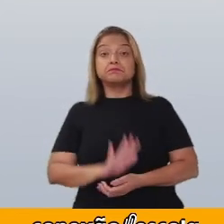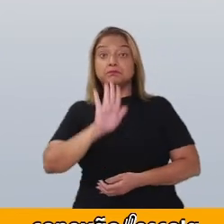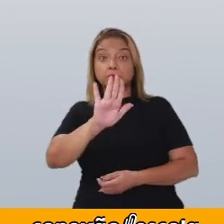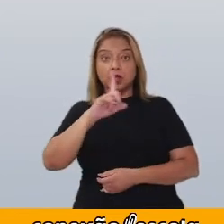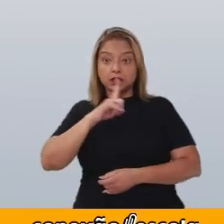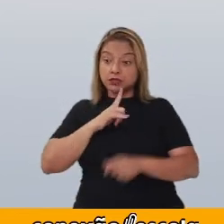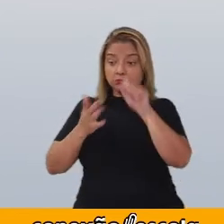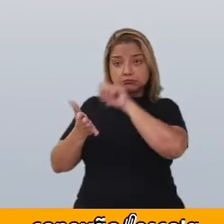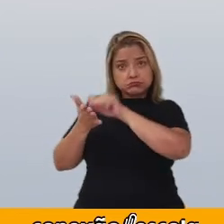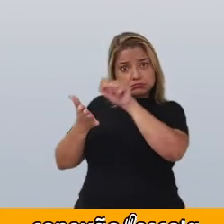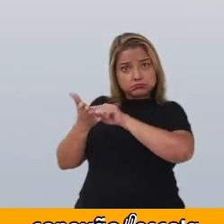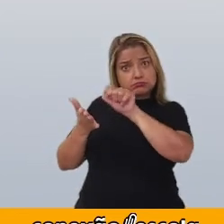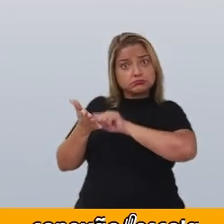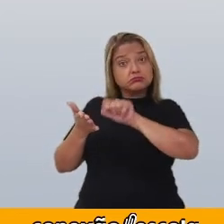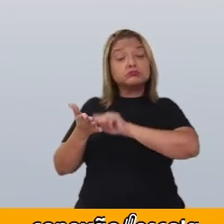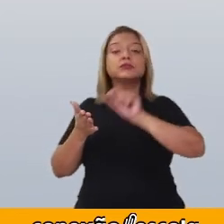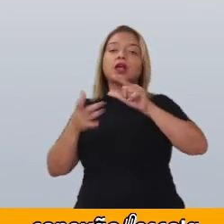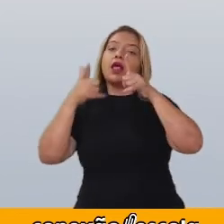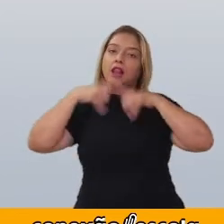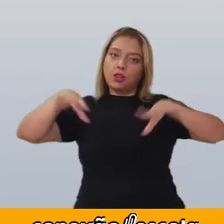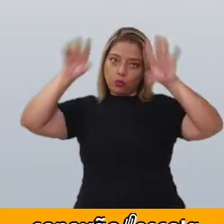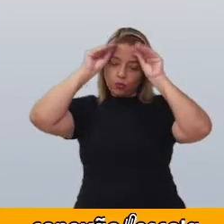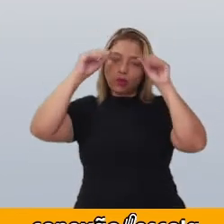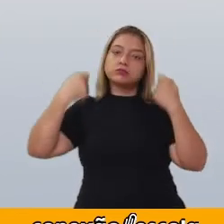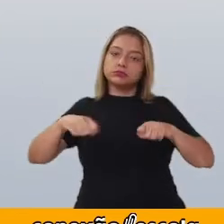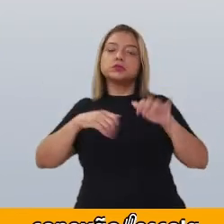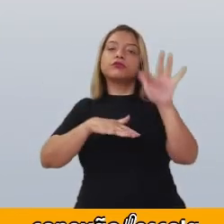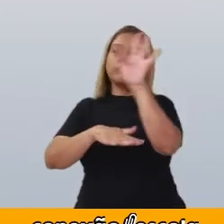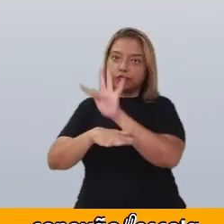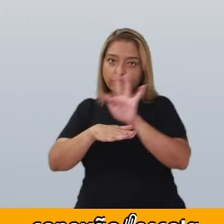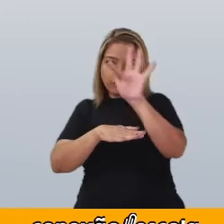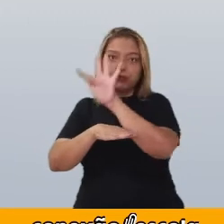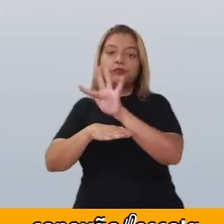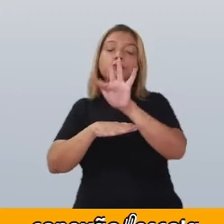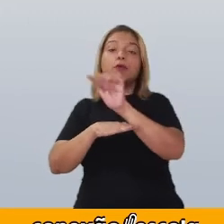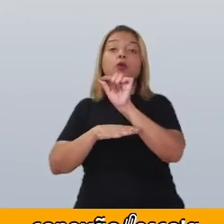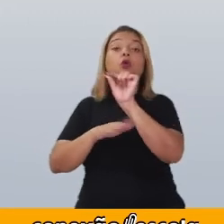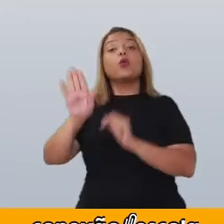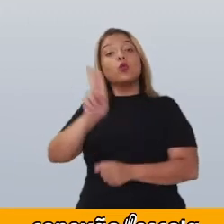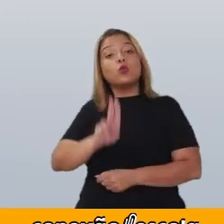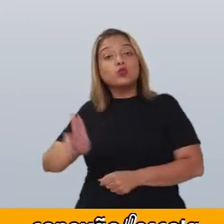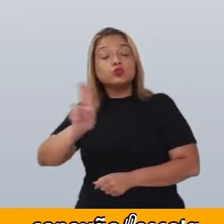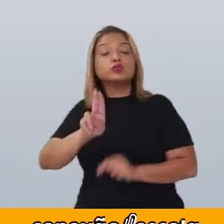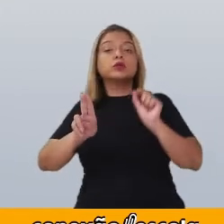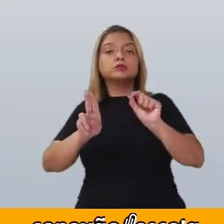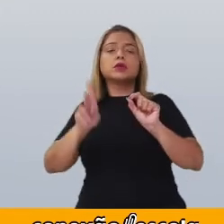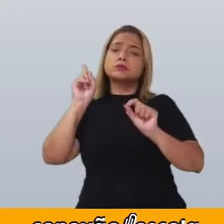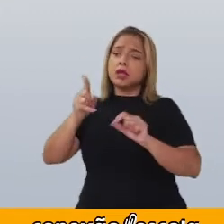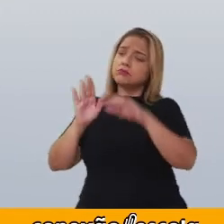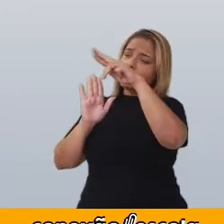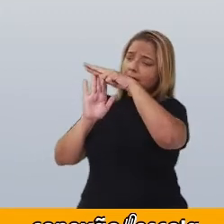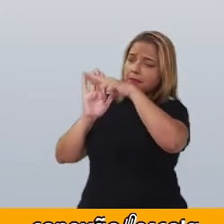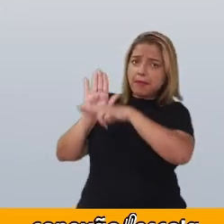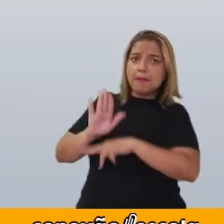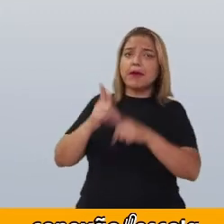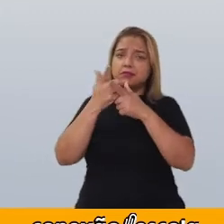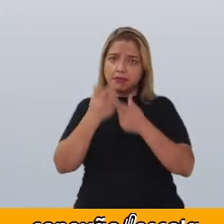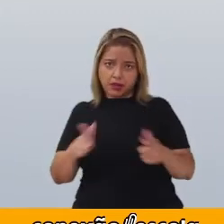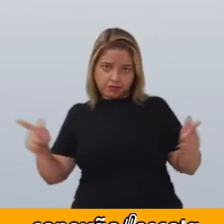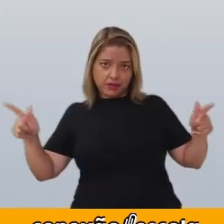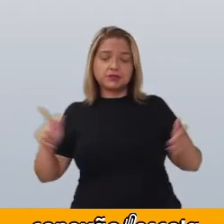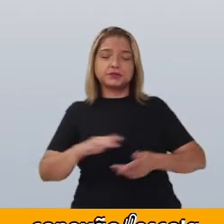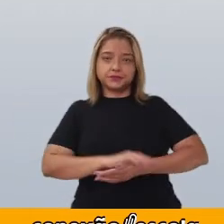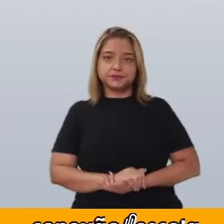relato escrito, a linguagem mais formal, ela é utilizada seguindo as normas da